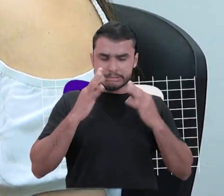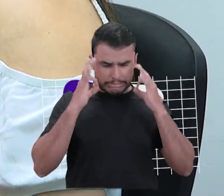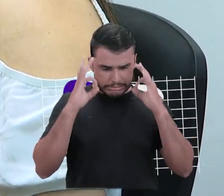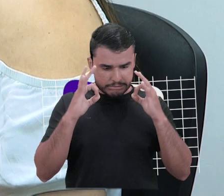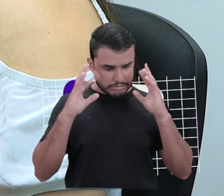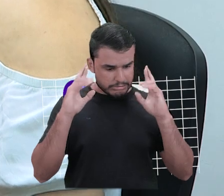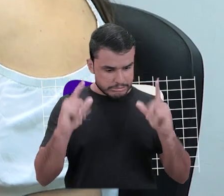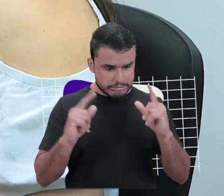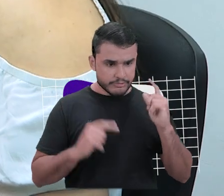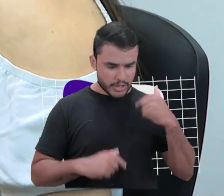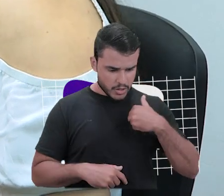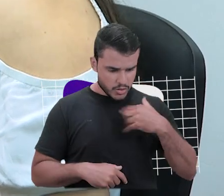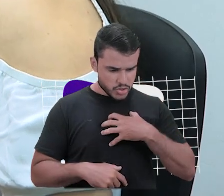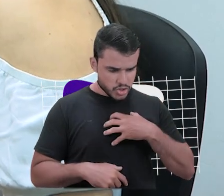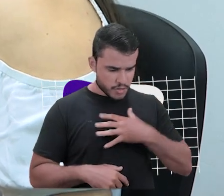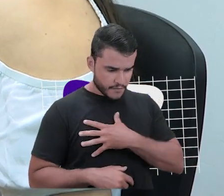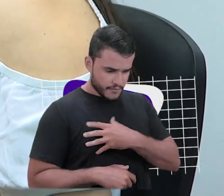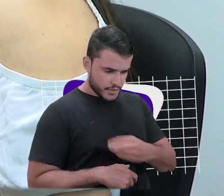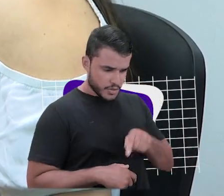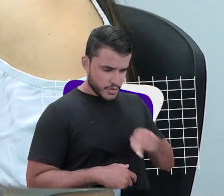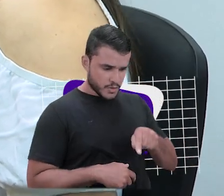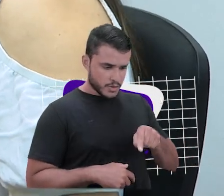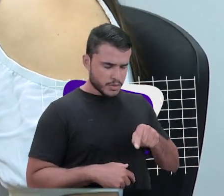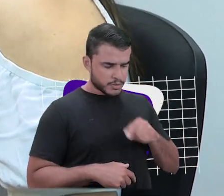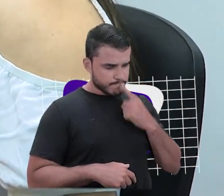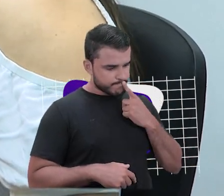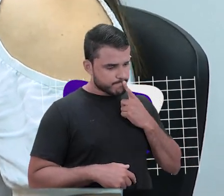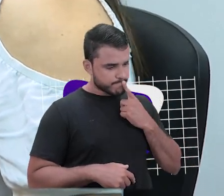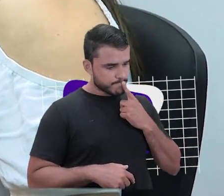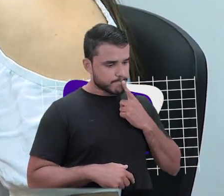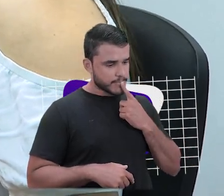Entendeu? É aquela história do fardo, tipo...